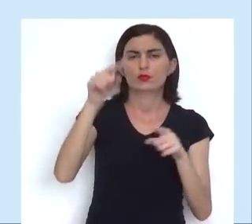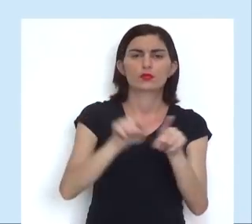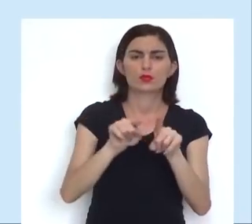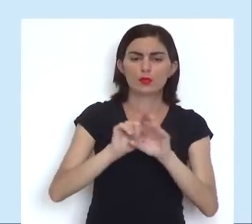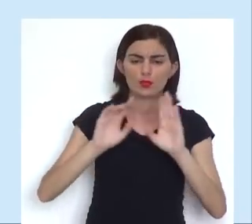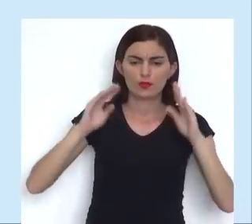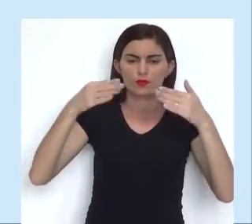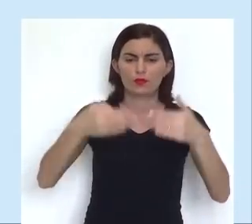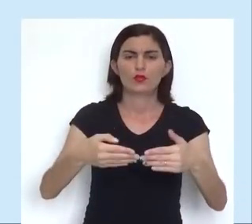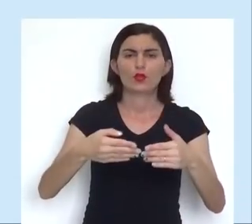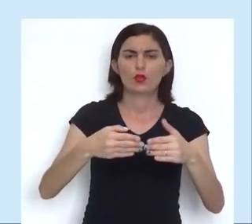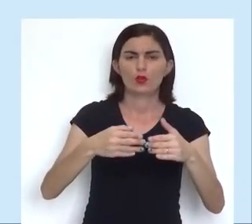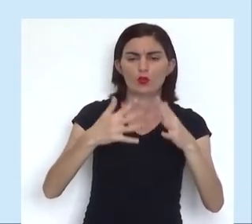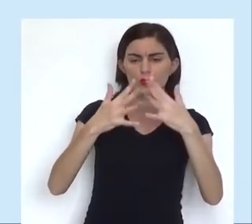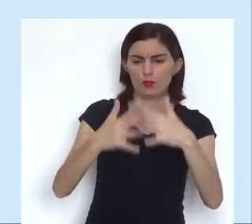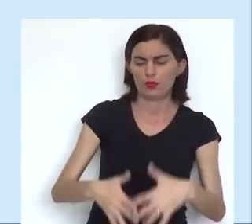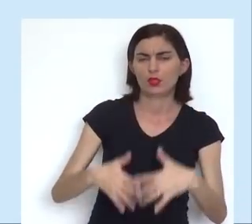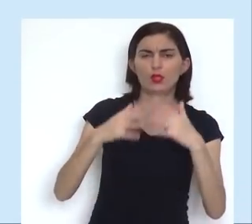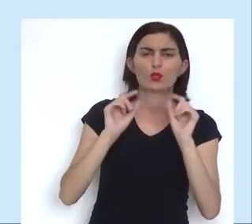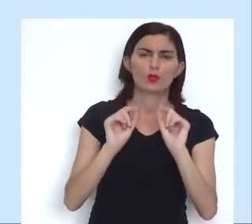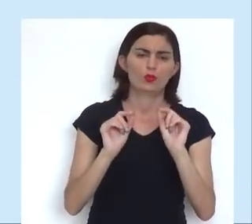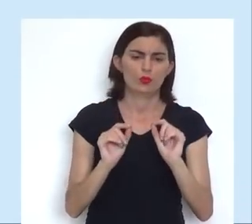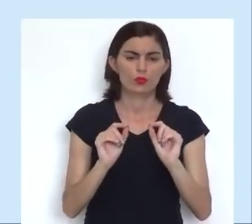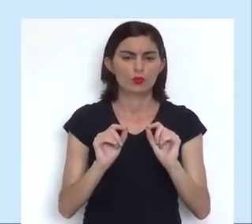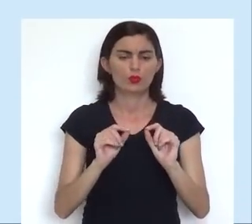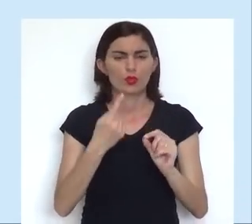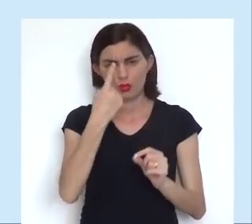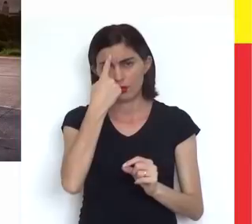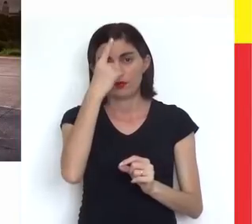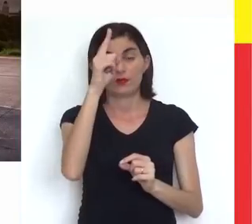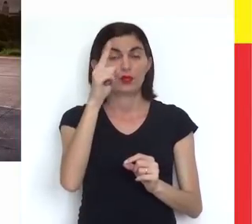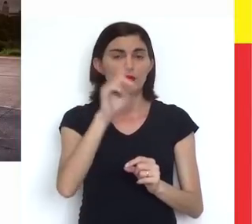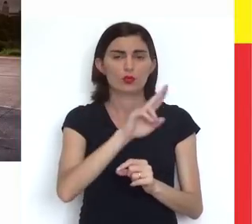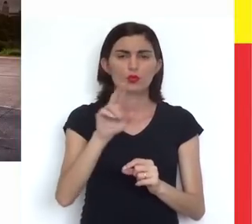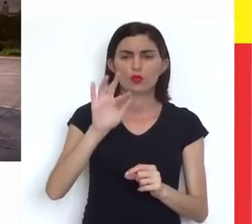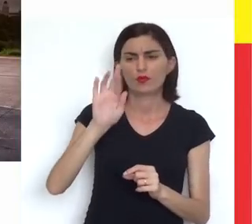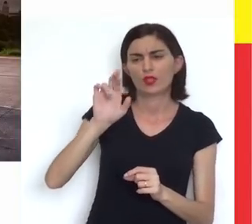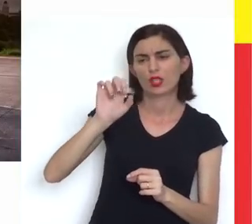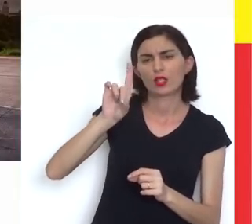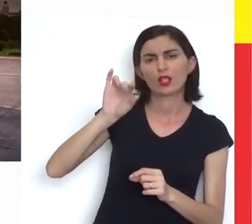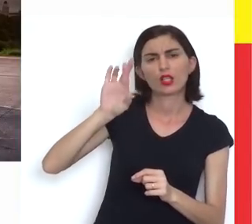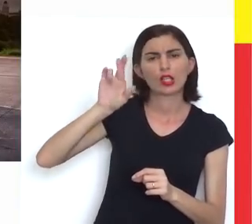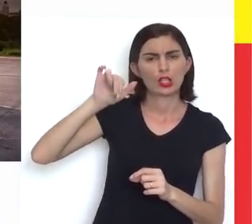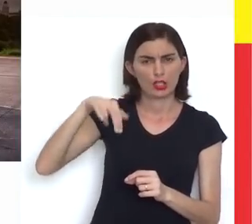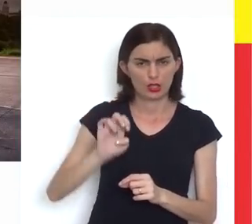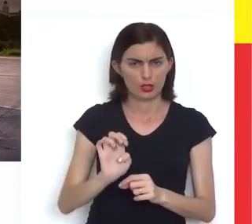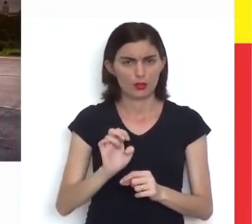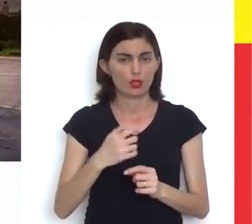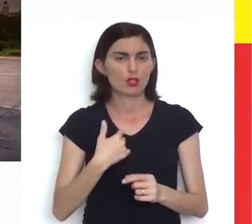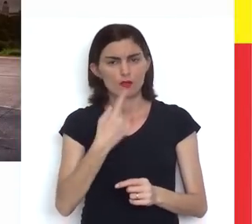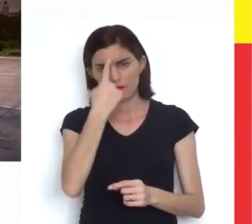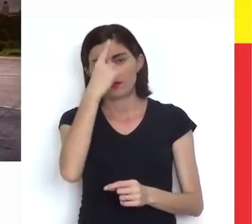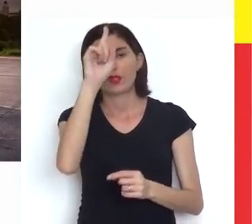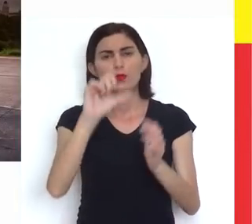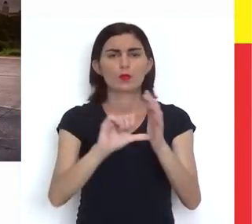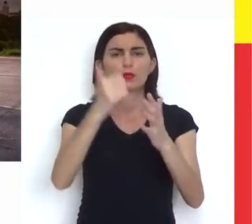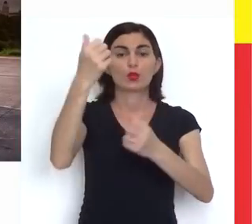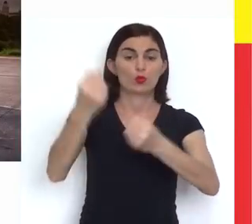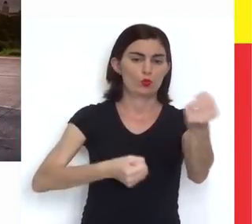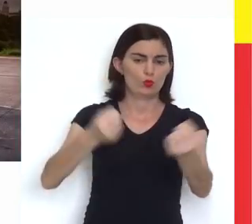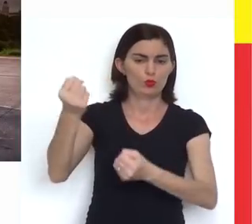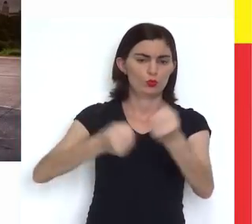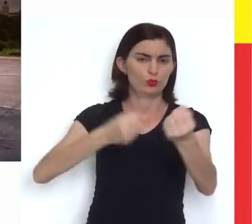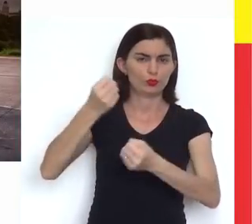também voltada para uma mecânica, tá? Então, um inventor chamado Frederick Benz, tá? Inventa o primeiro